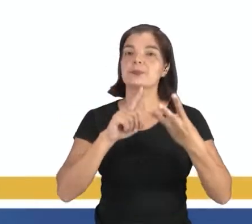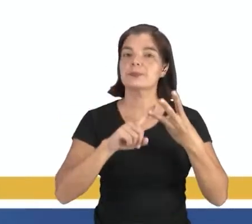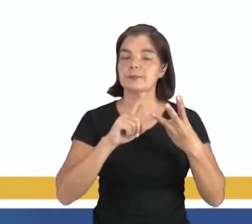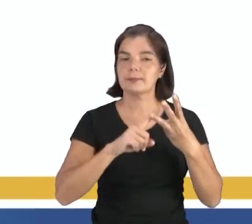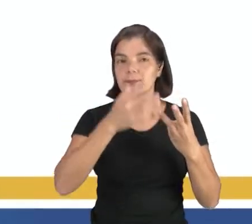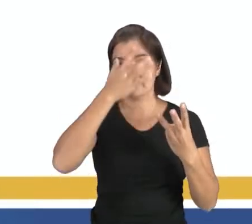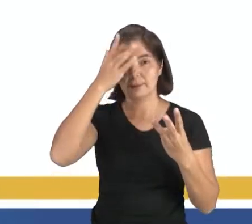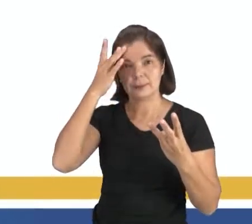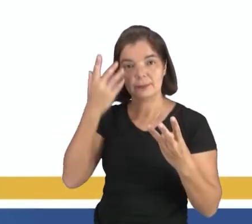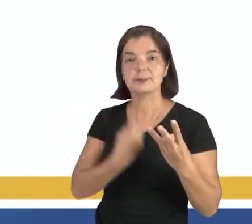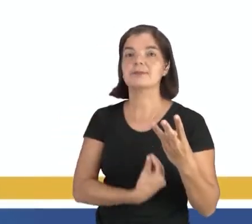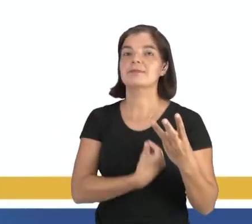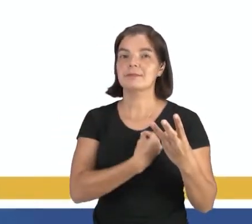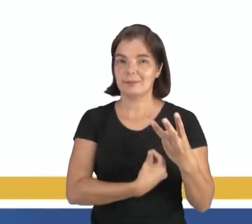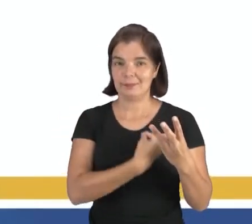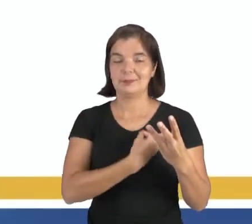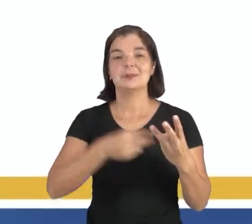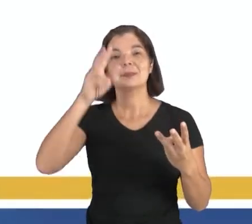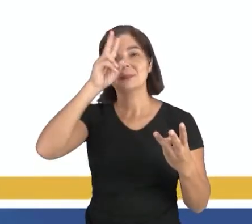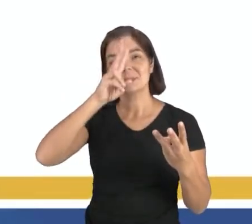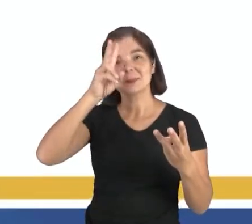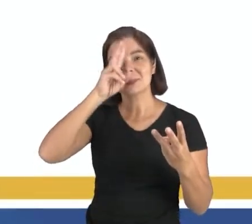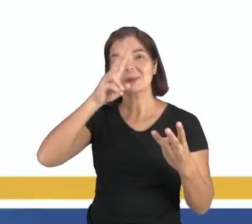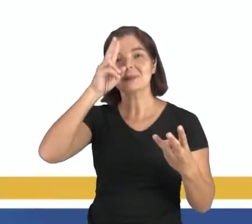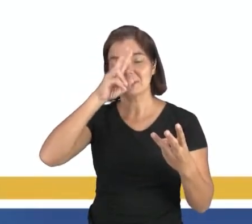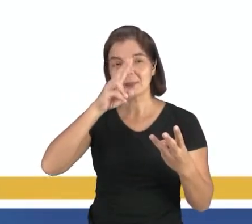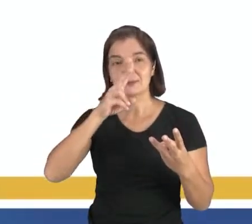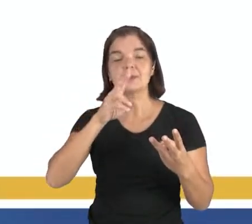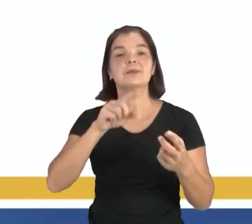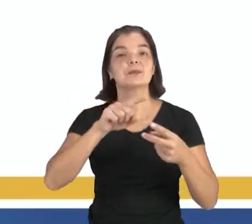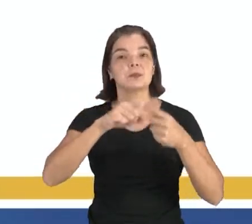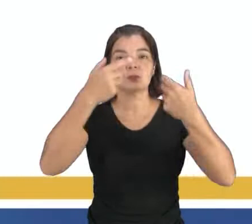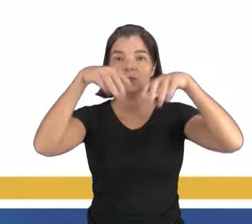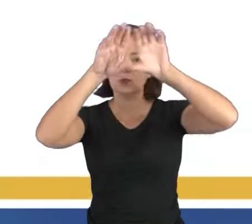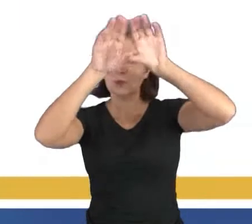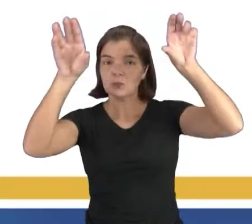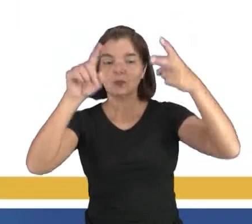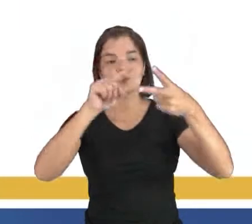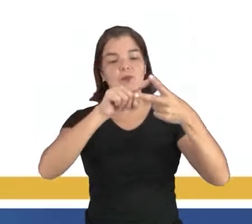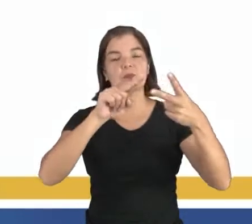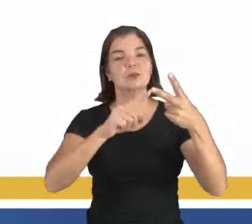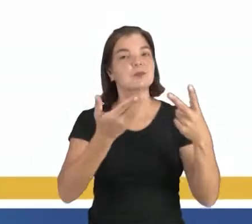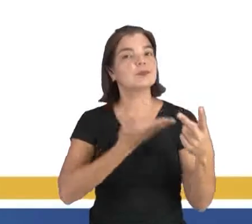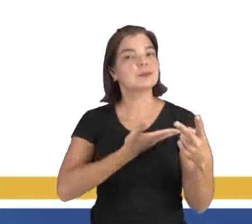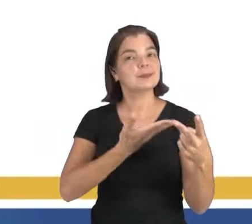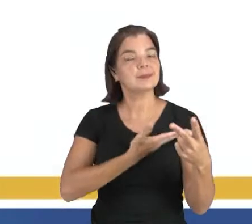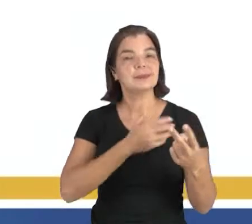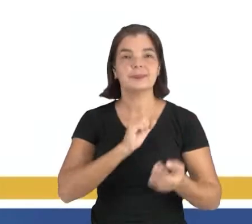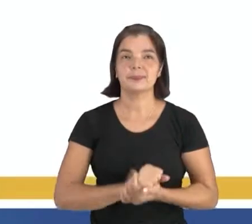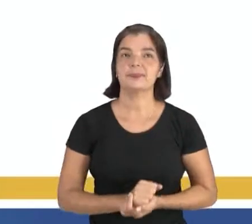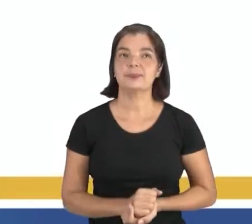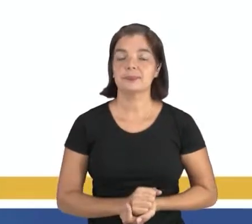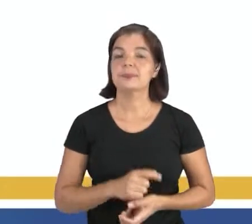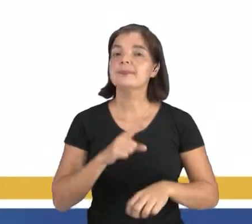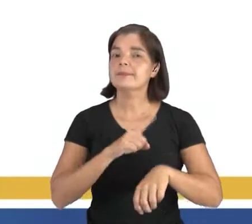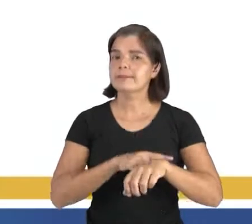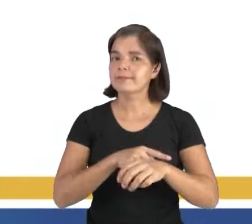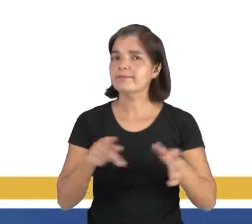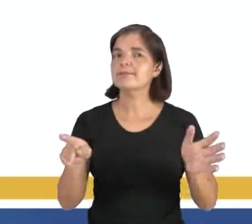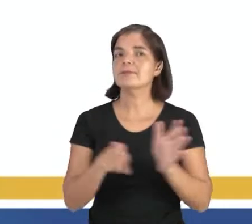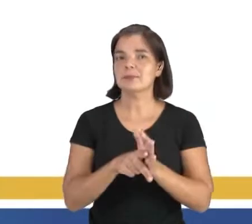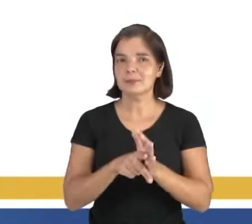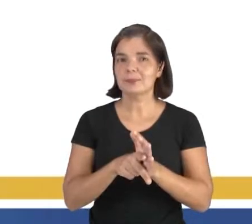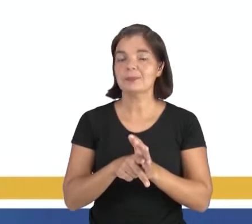os personagens. No caso, a história se desenvolve em torno do céu e das duas amigas. Possui um tempo